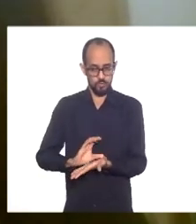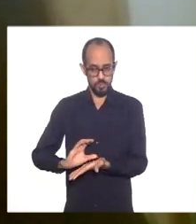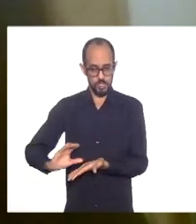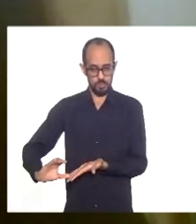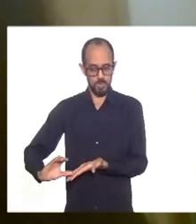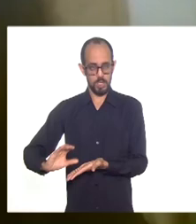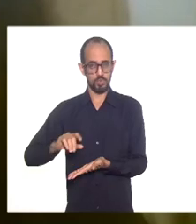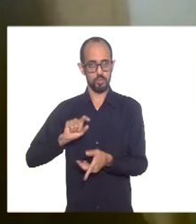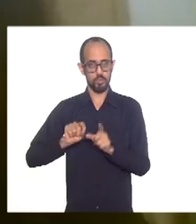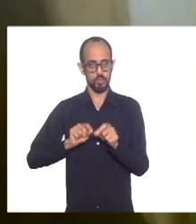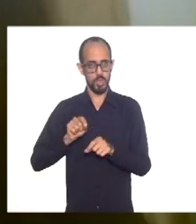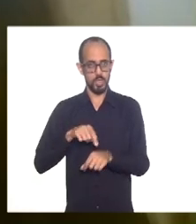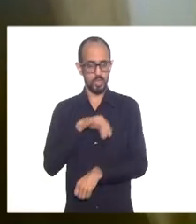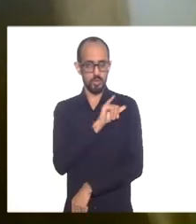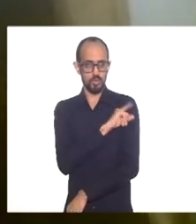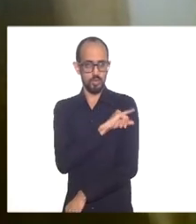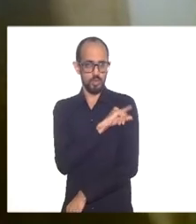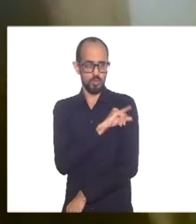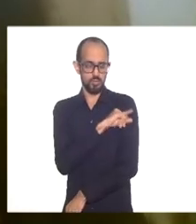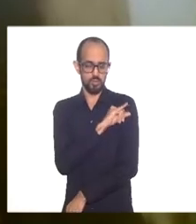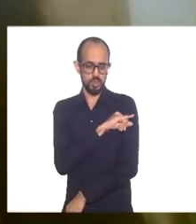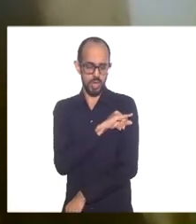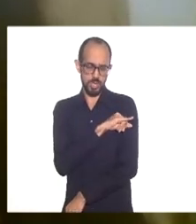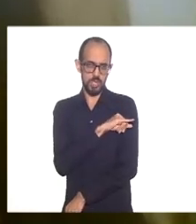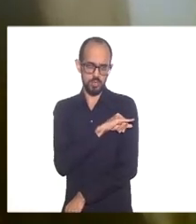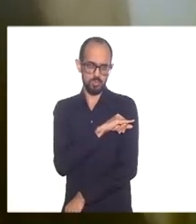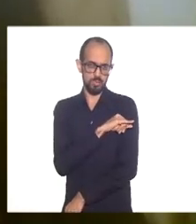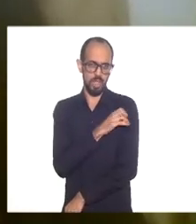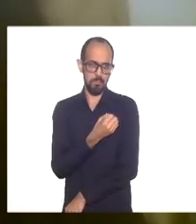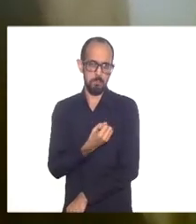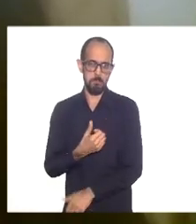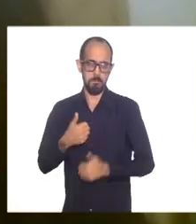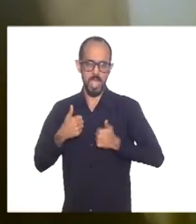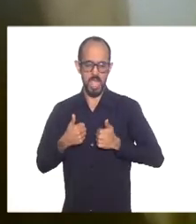eu acho que o Estado do Rio de Janeiro está bem colocado, né,